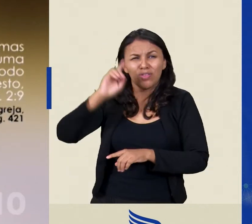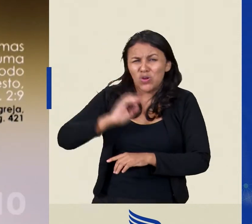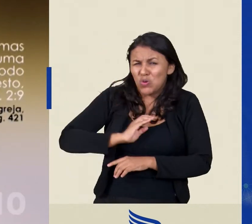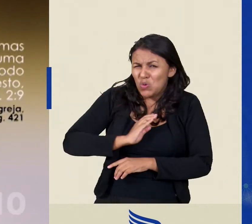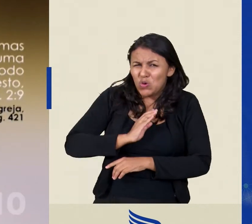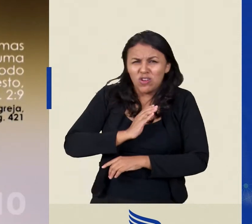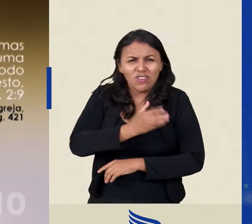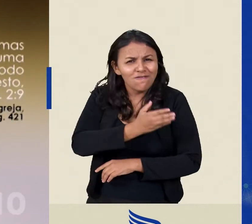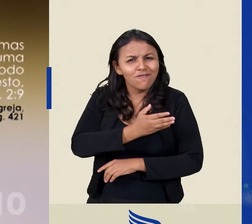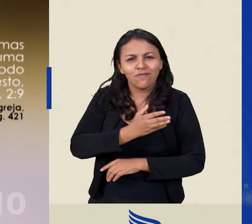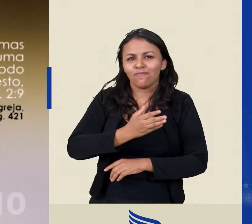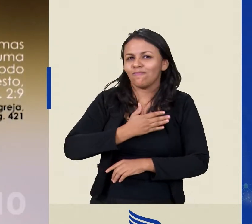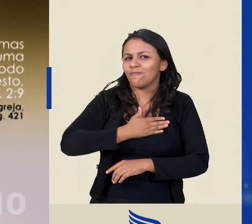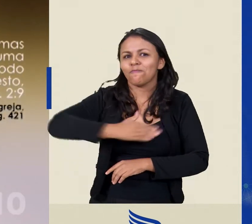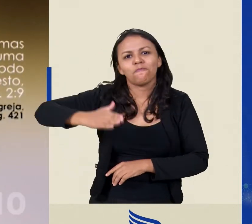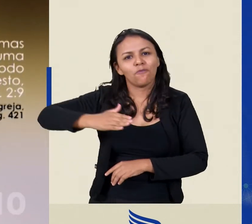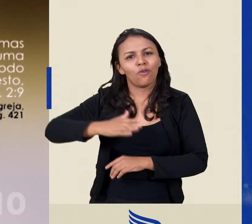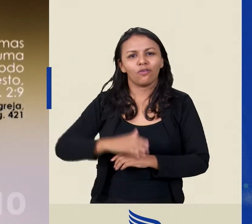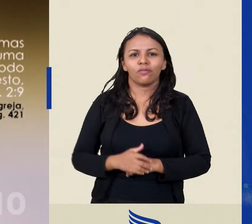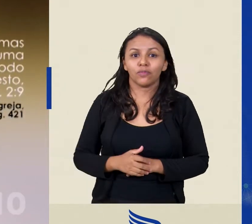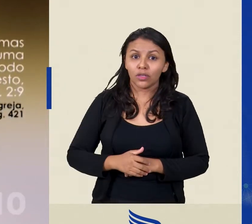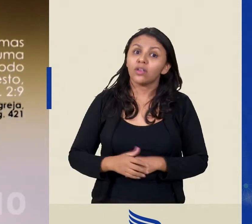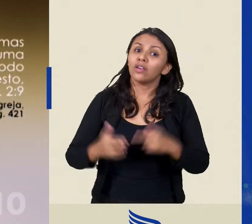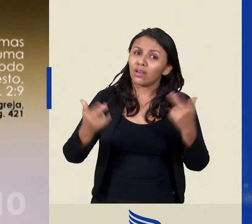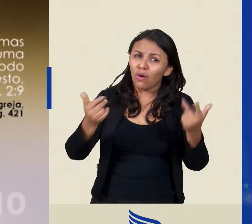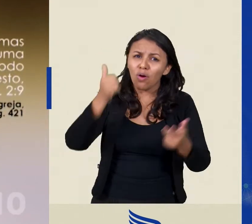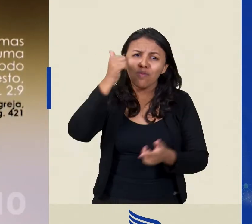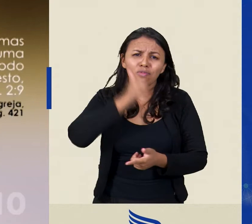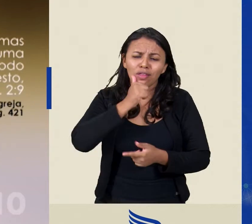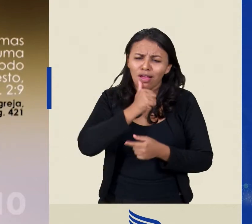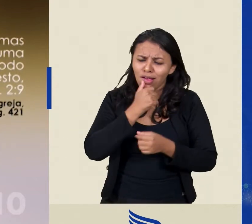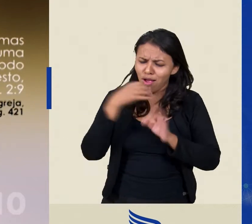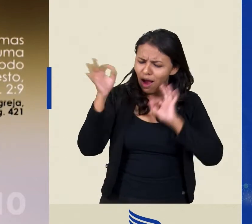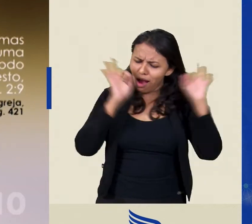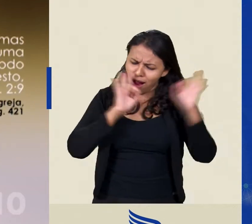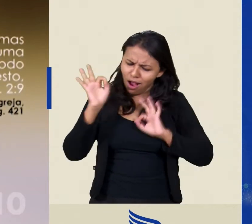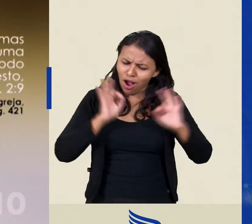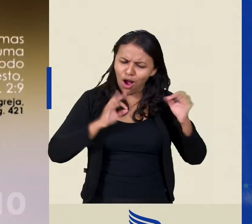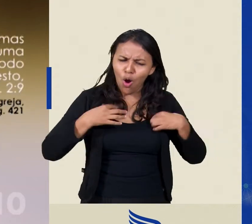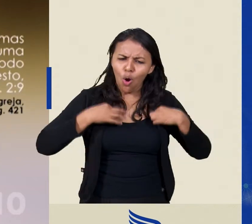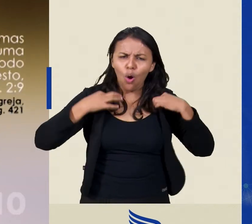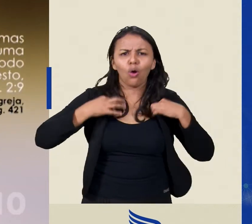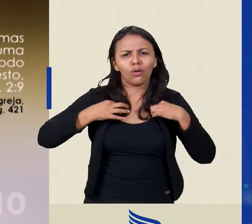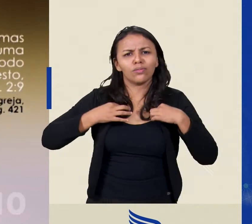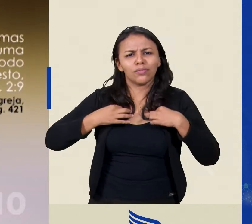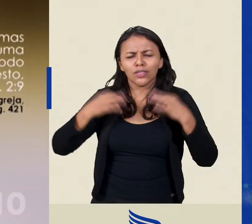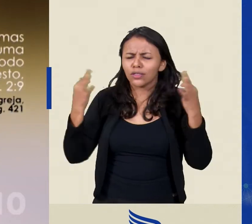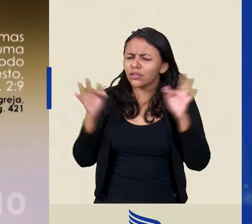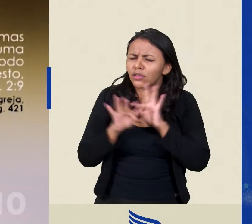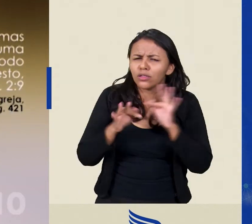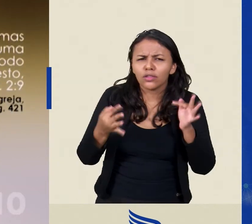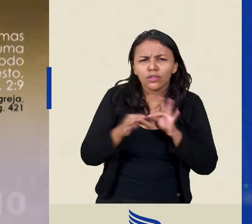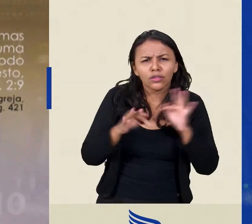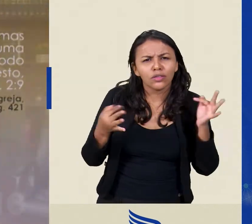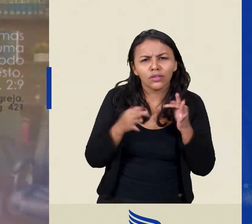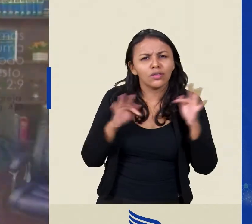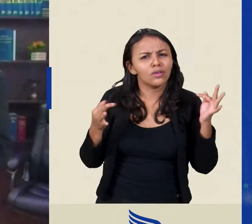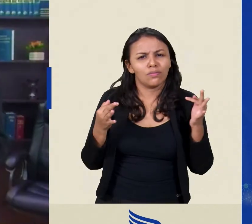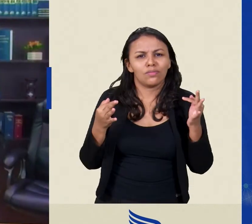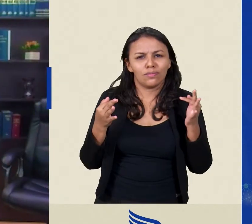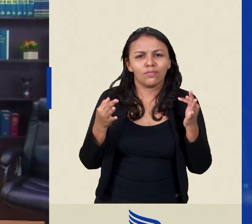abominação, que do mesmo modo as mulheres se ataviem com traje honesto, com pudor e